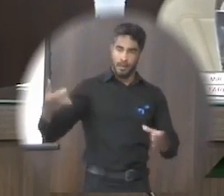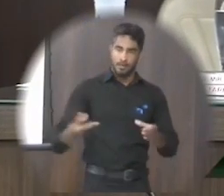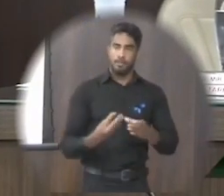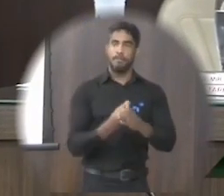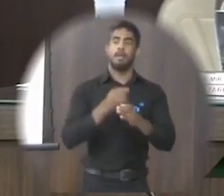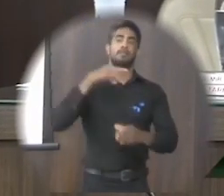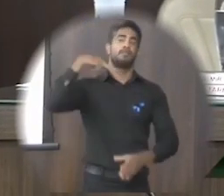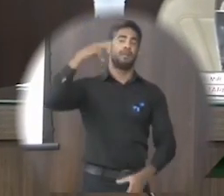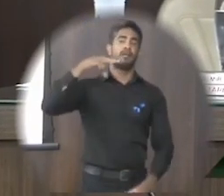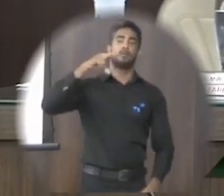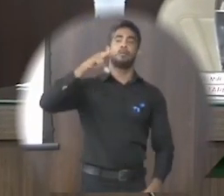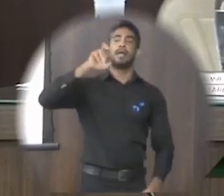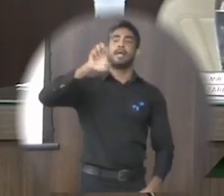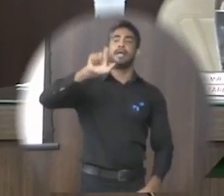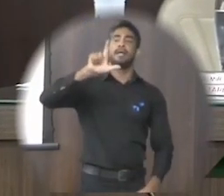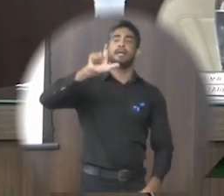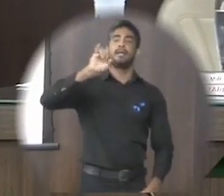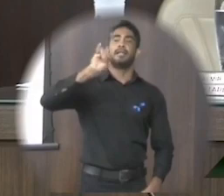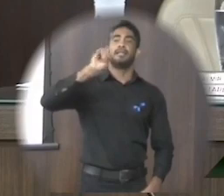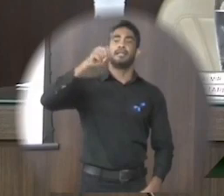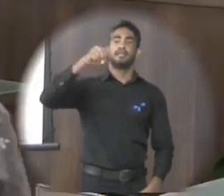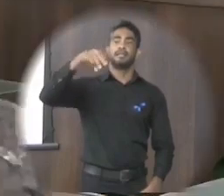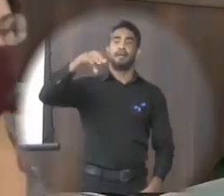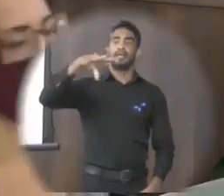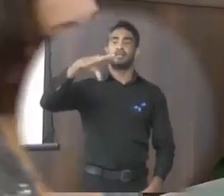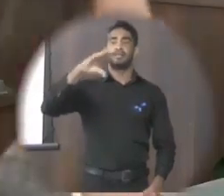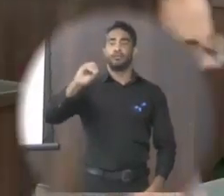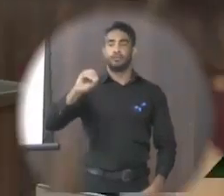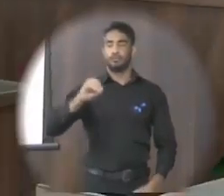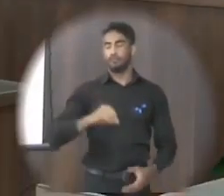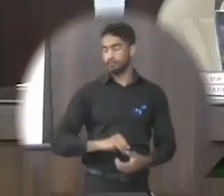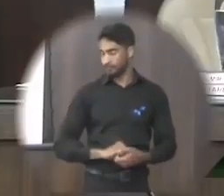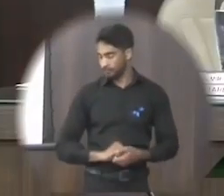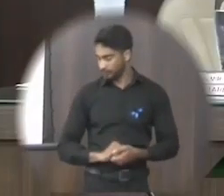vereador Elismácio Borges Ferreira.